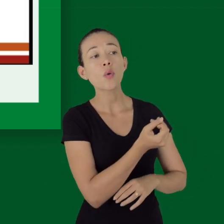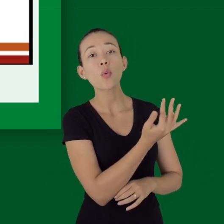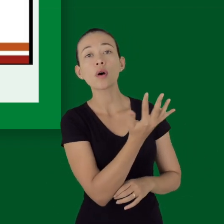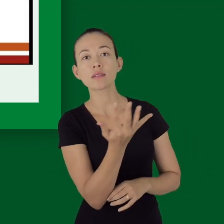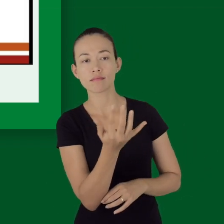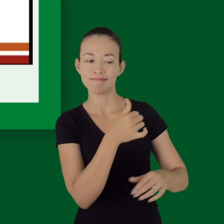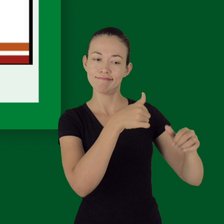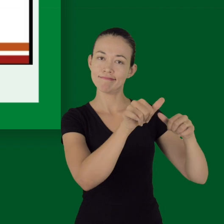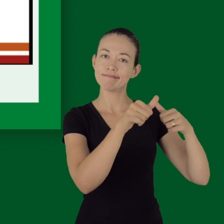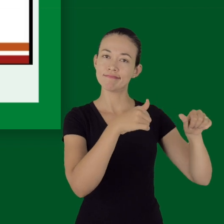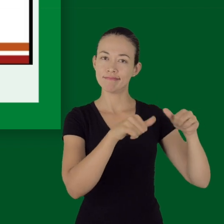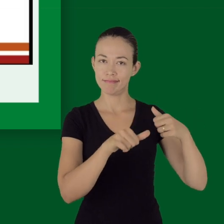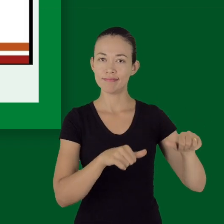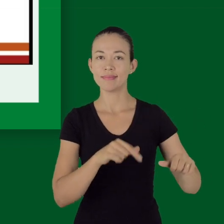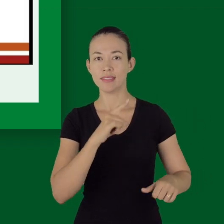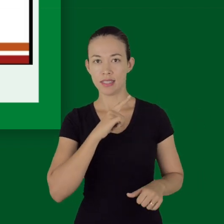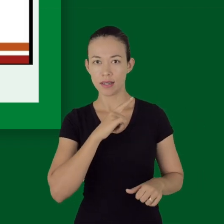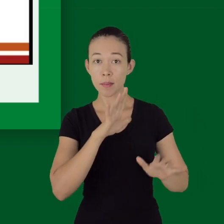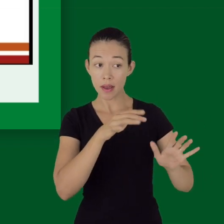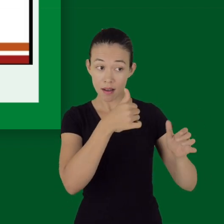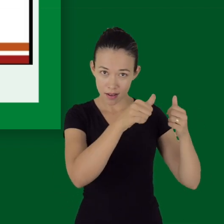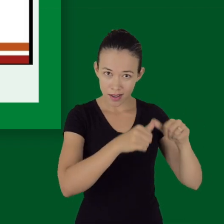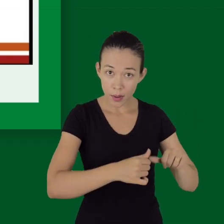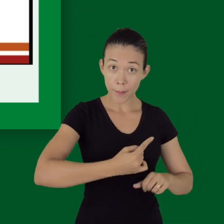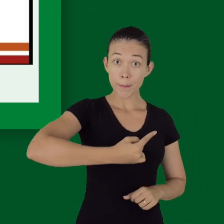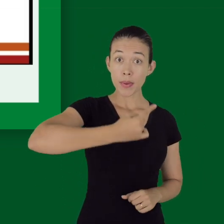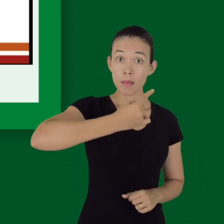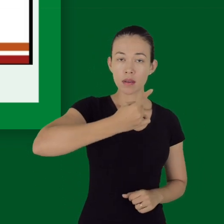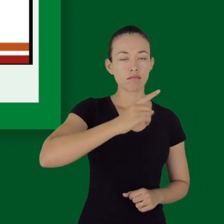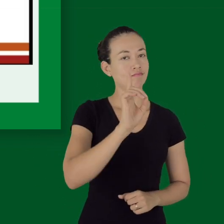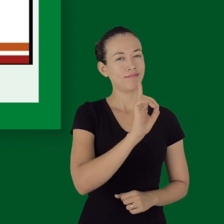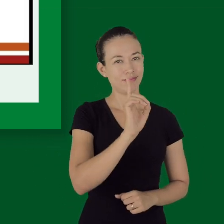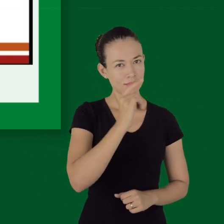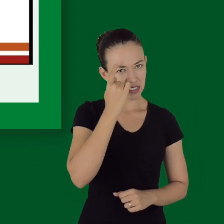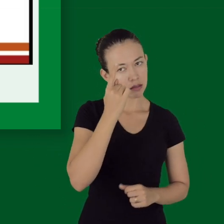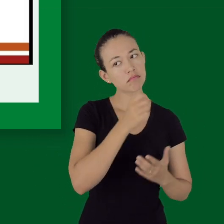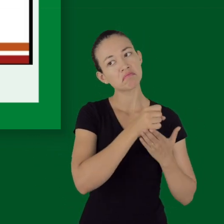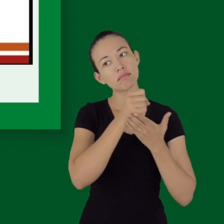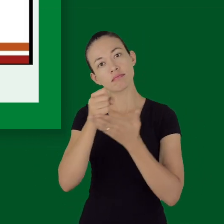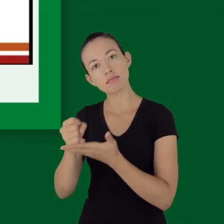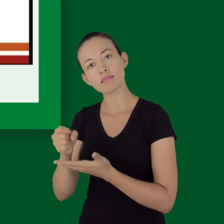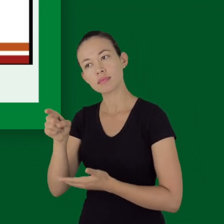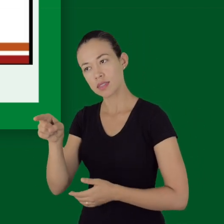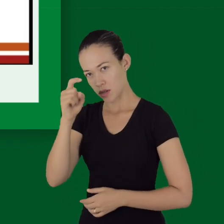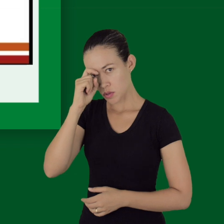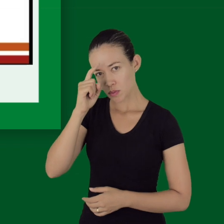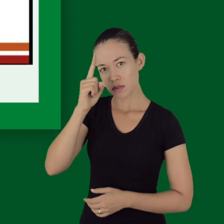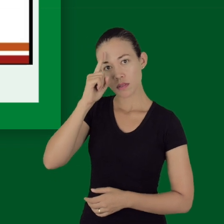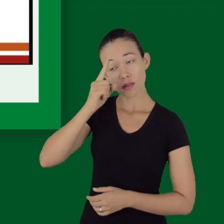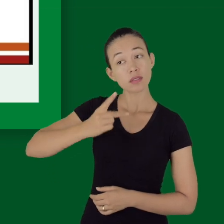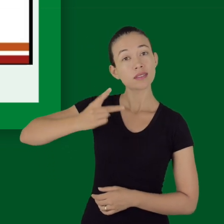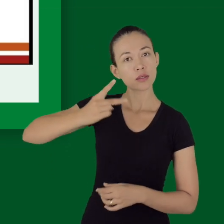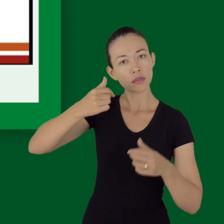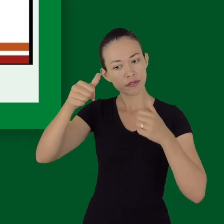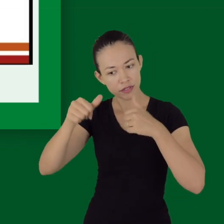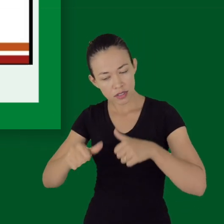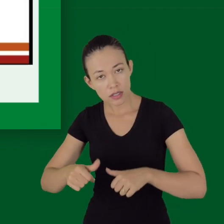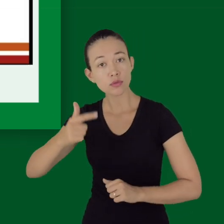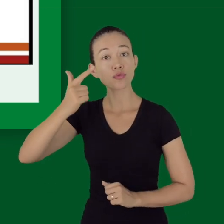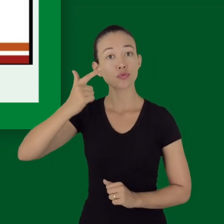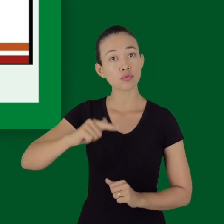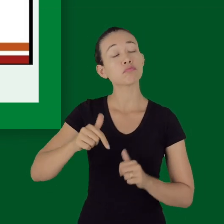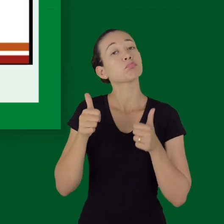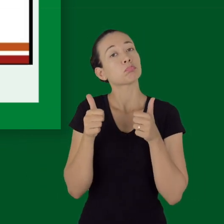né, não dentro dessa avaliação inicial. Então, nessa avaliação inicial, eu avalio níveis. O paciente